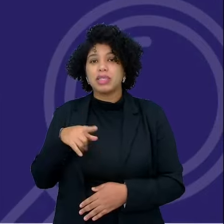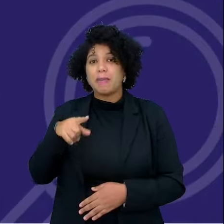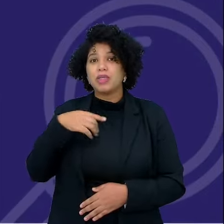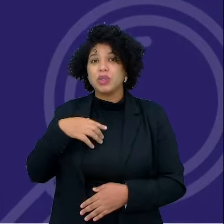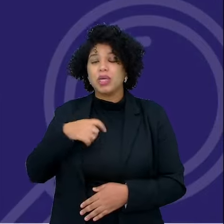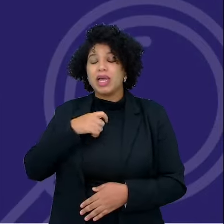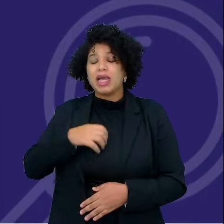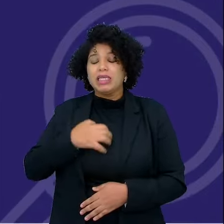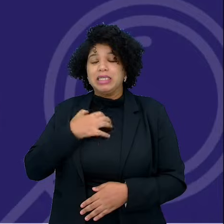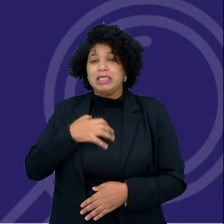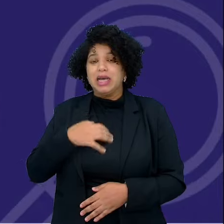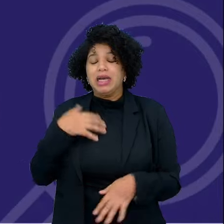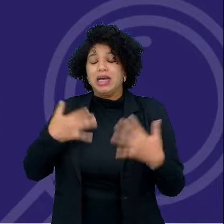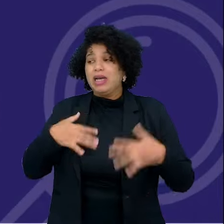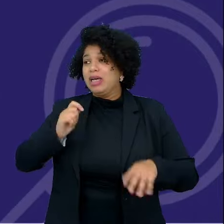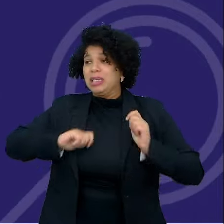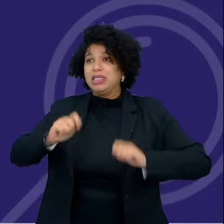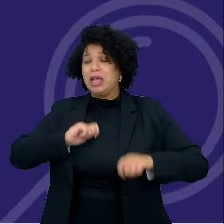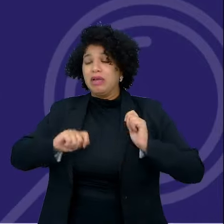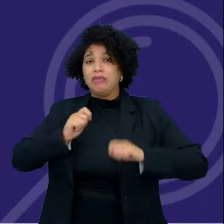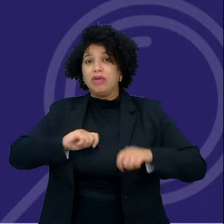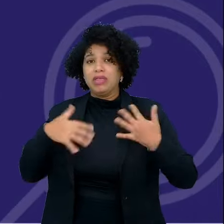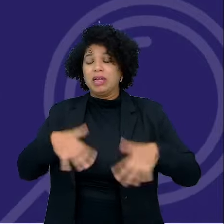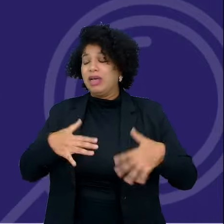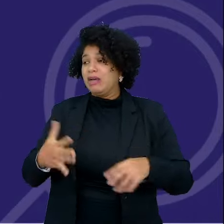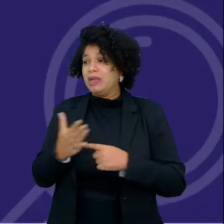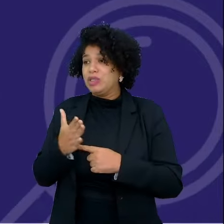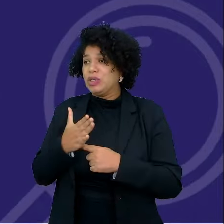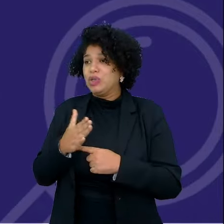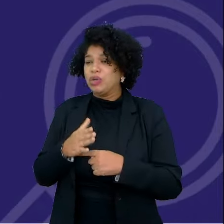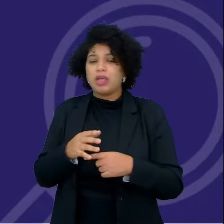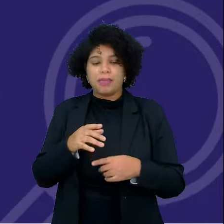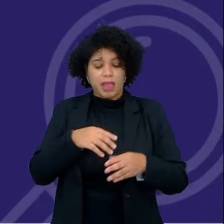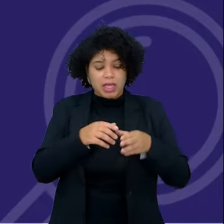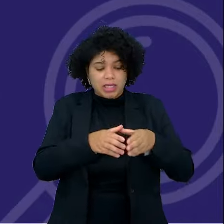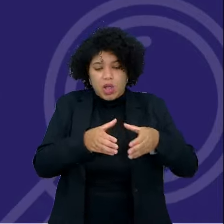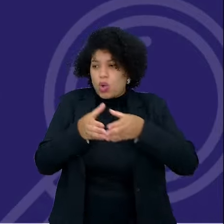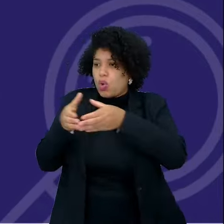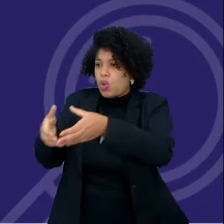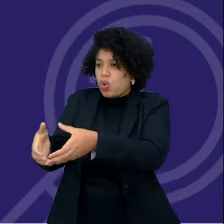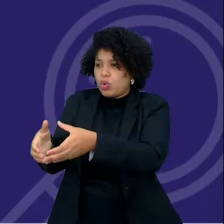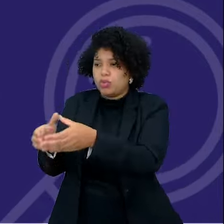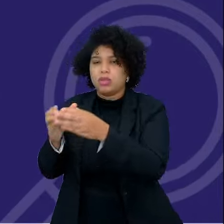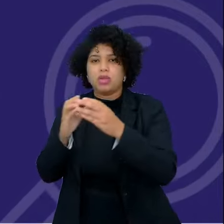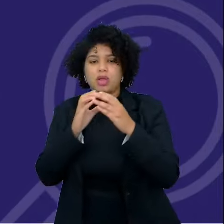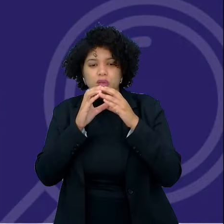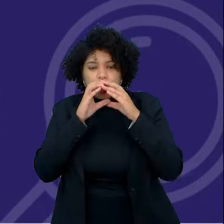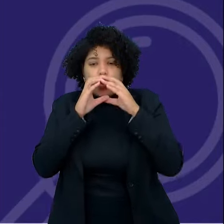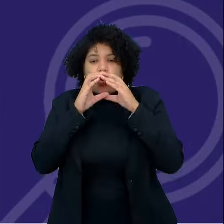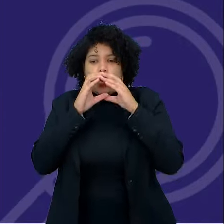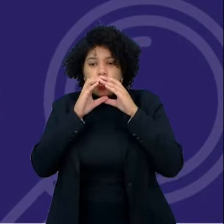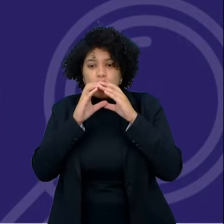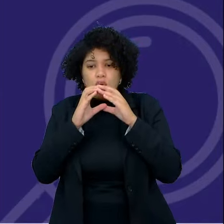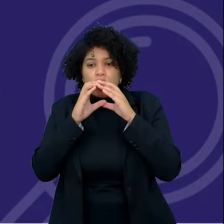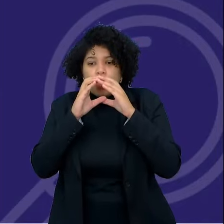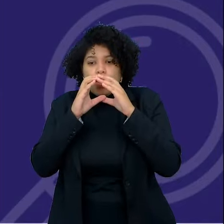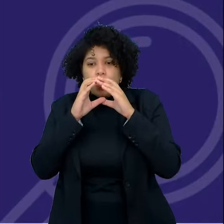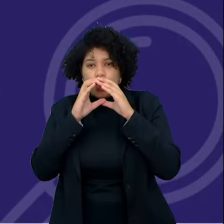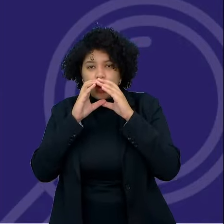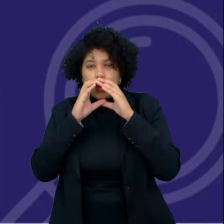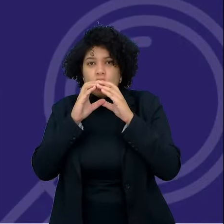colocar na boca e ficar respirando dentro daquela sacolinha, dentro daquele saco? É uma outra